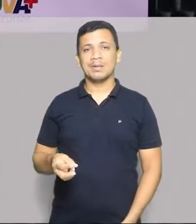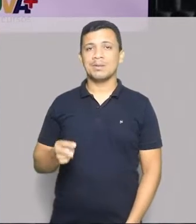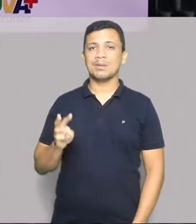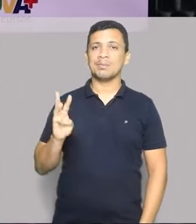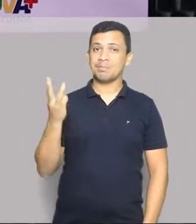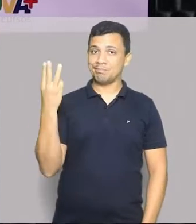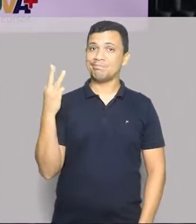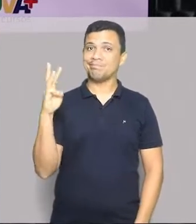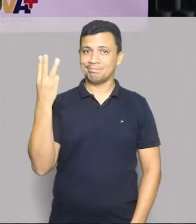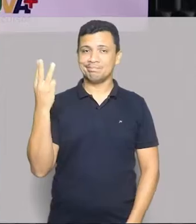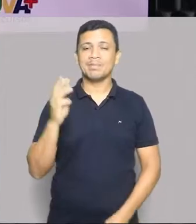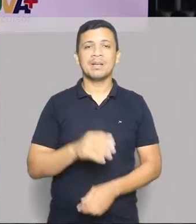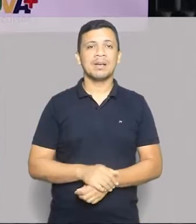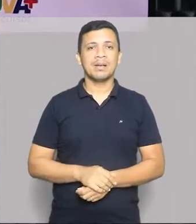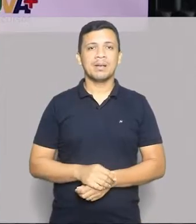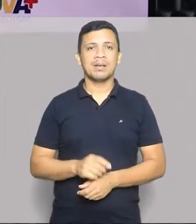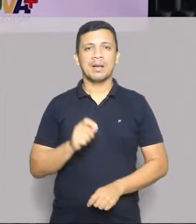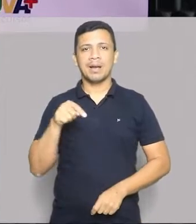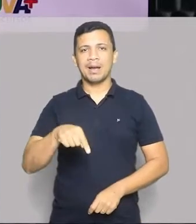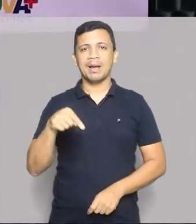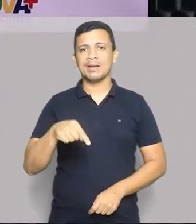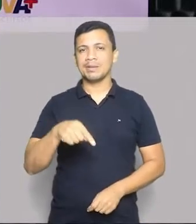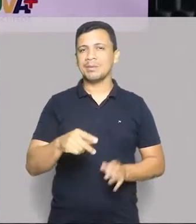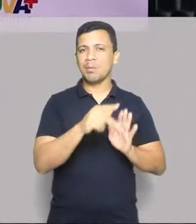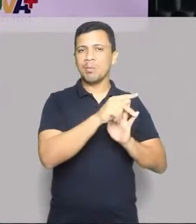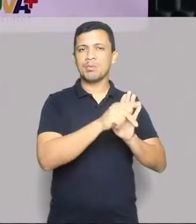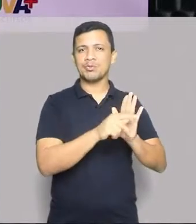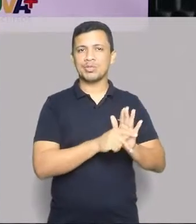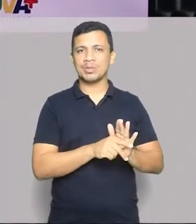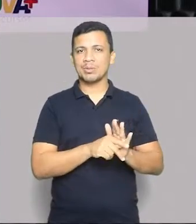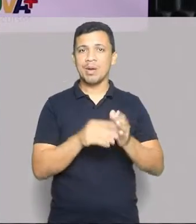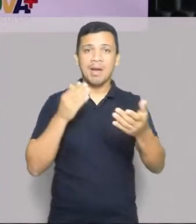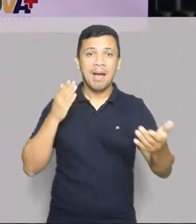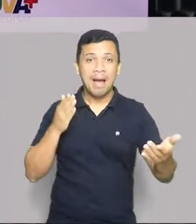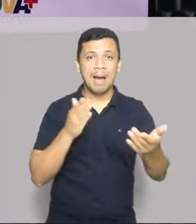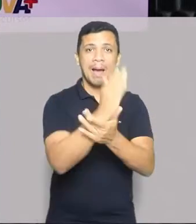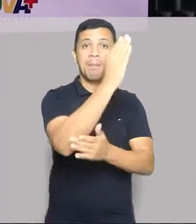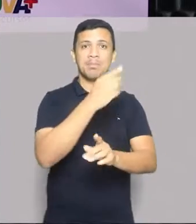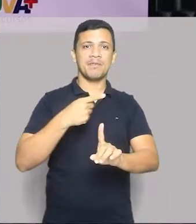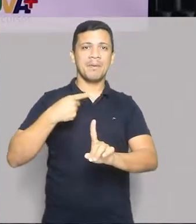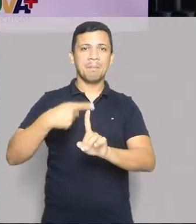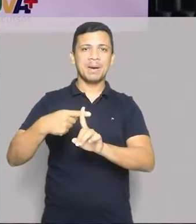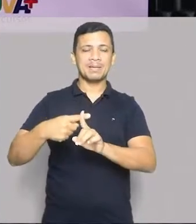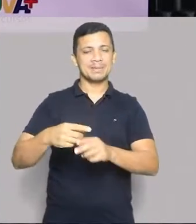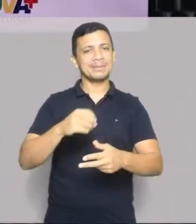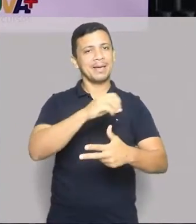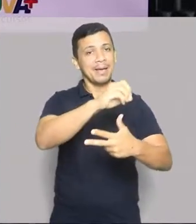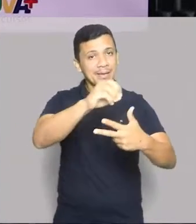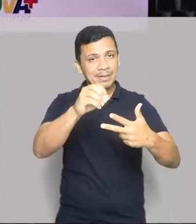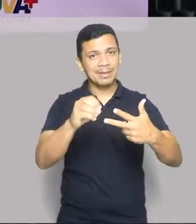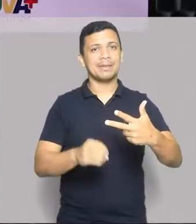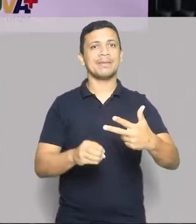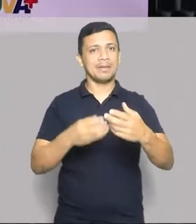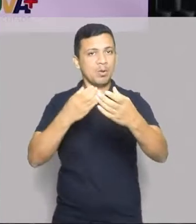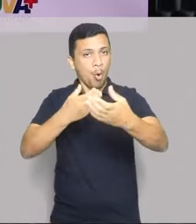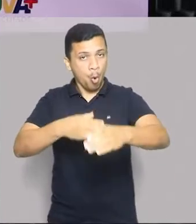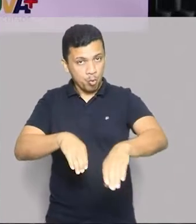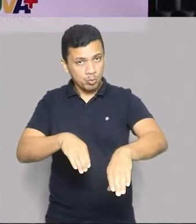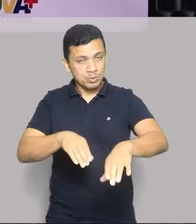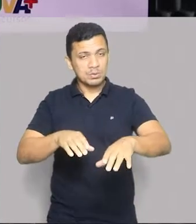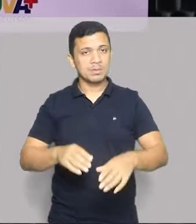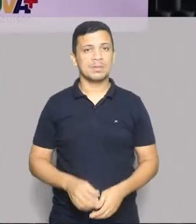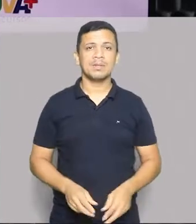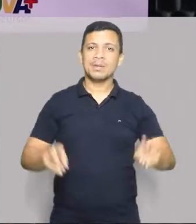projeto Aprova Mais, os Enem dos concursos. Hoje nós vamos conversar sobre um assunto muito